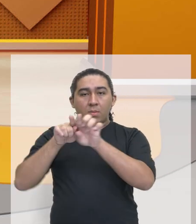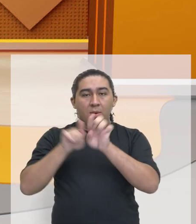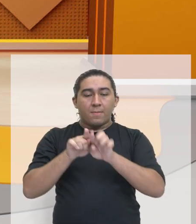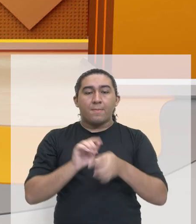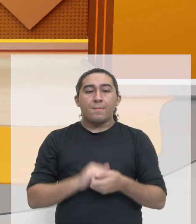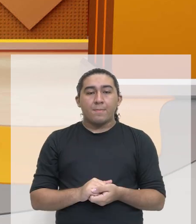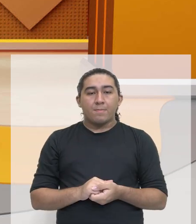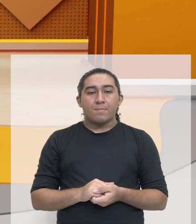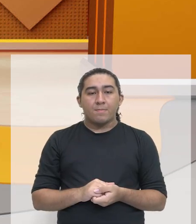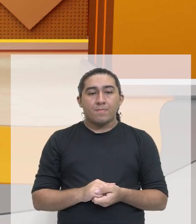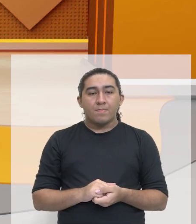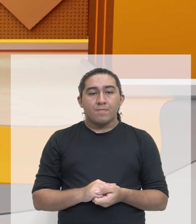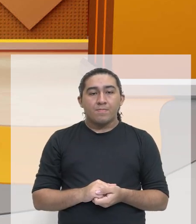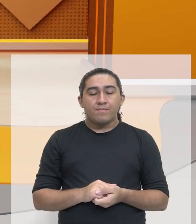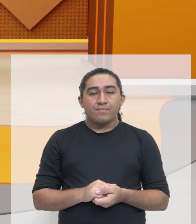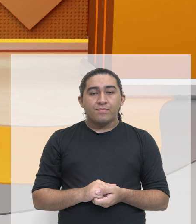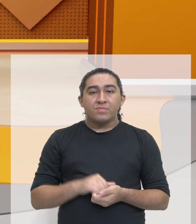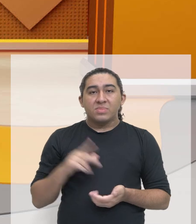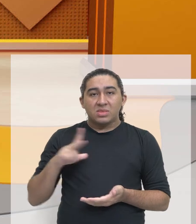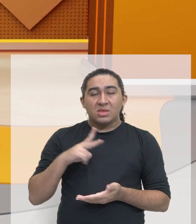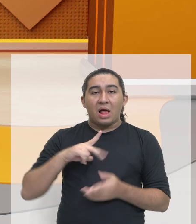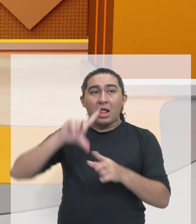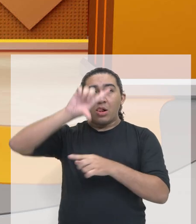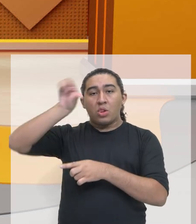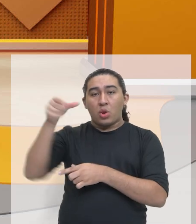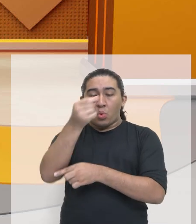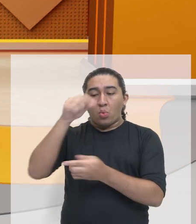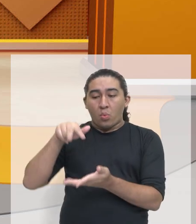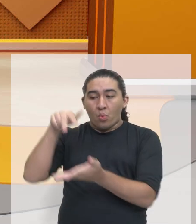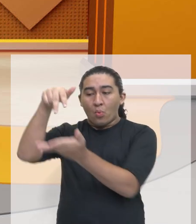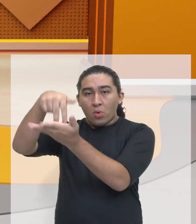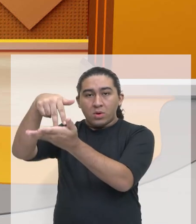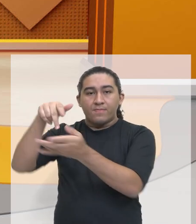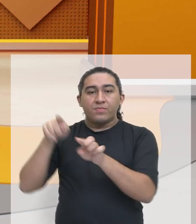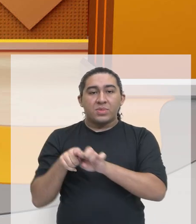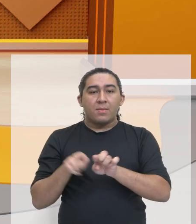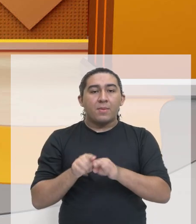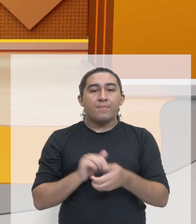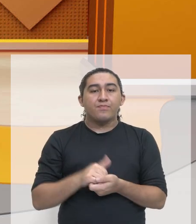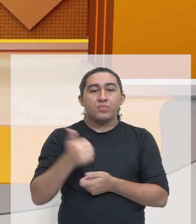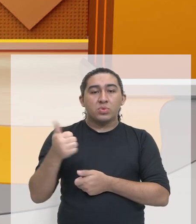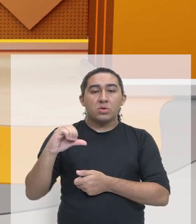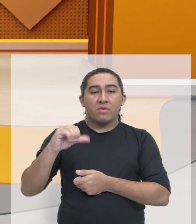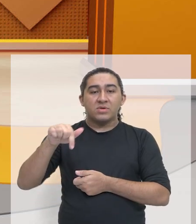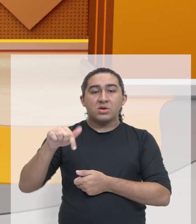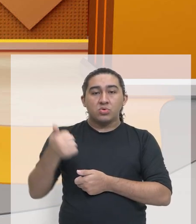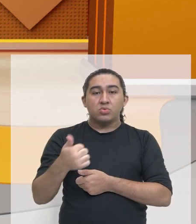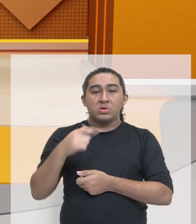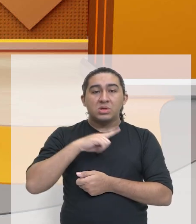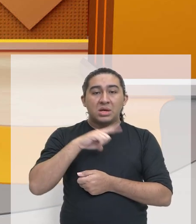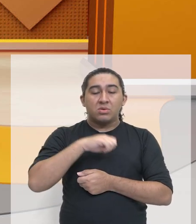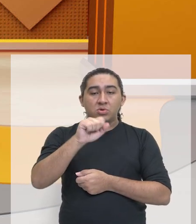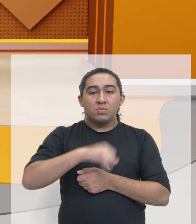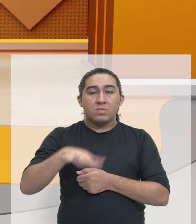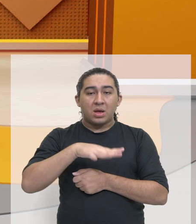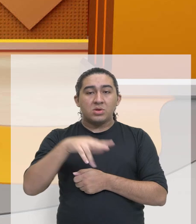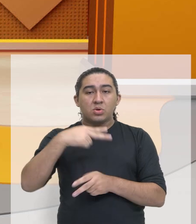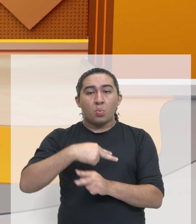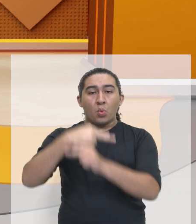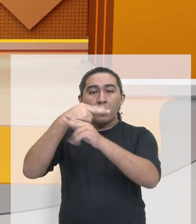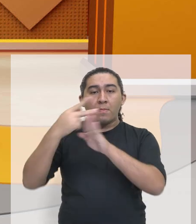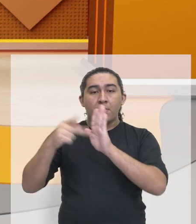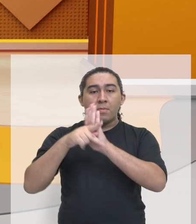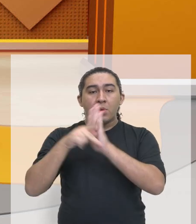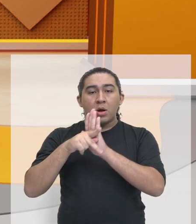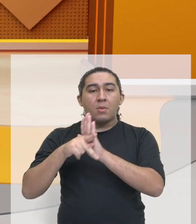Aldrin pisaram na superfície lunar. E em 1971, nós temos a Estação Espacial Salyut,